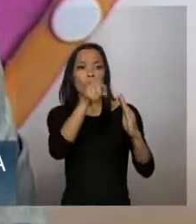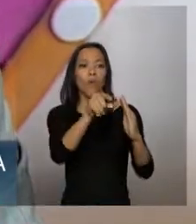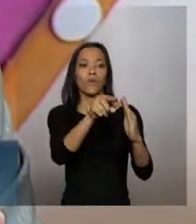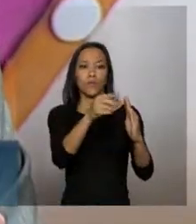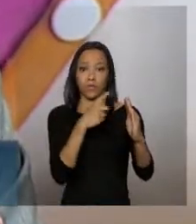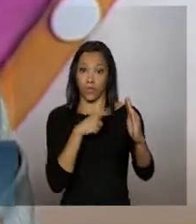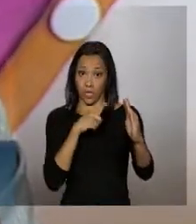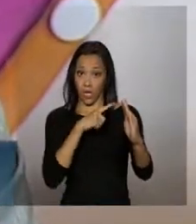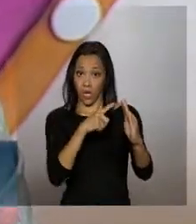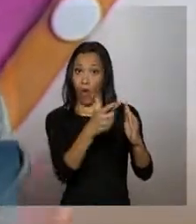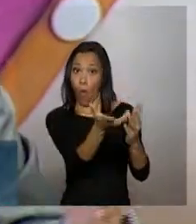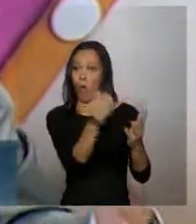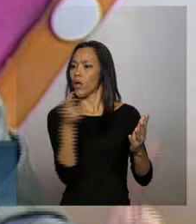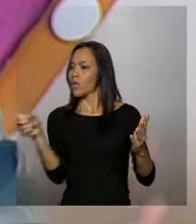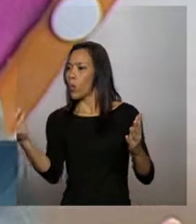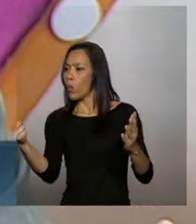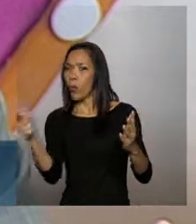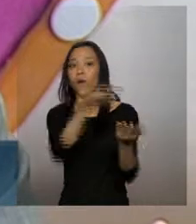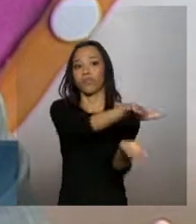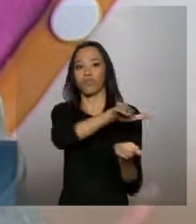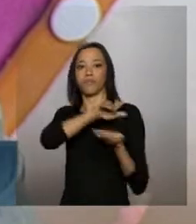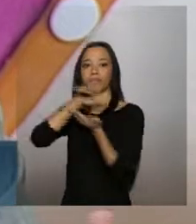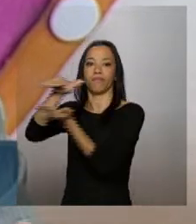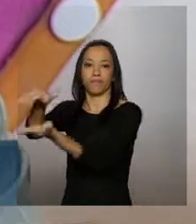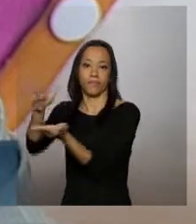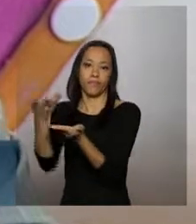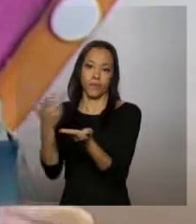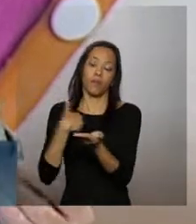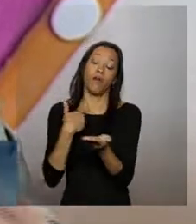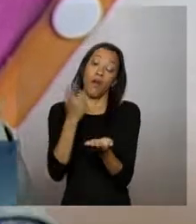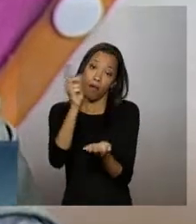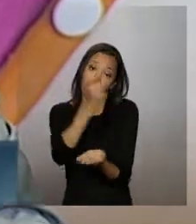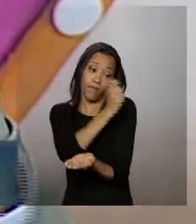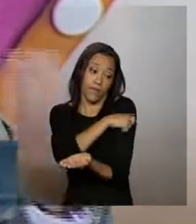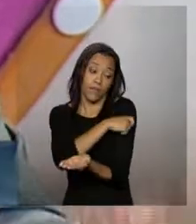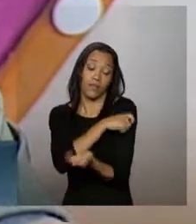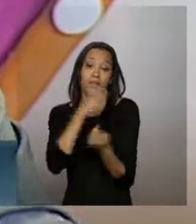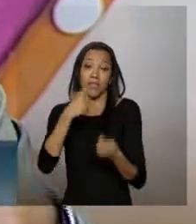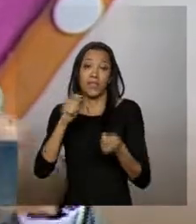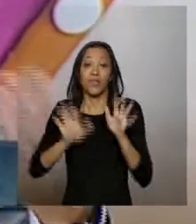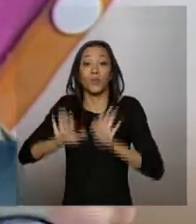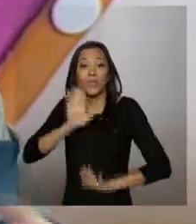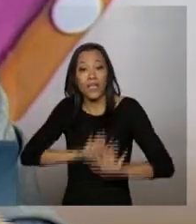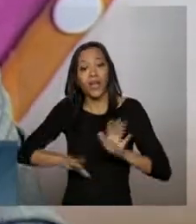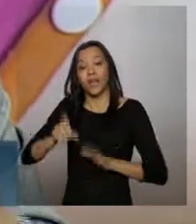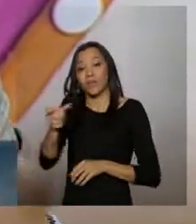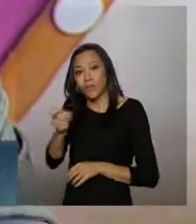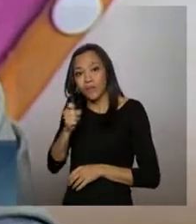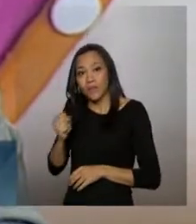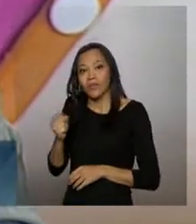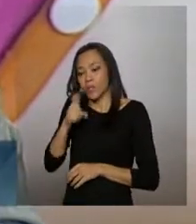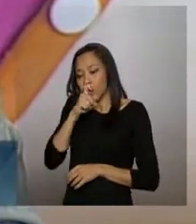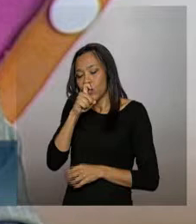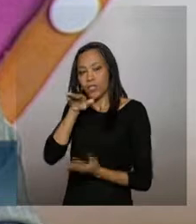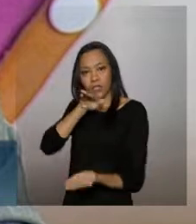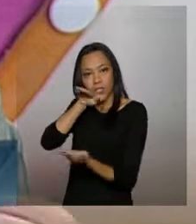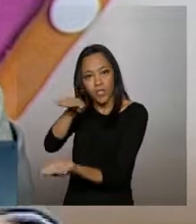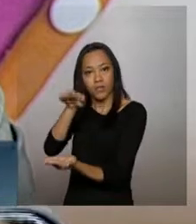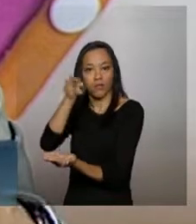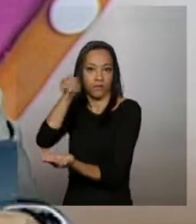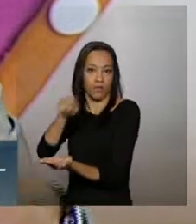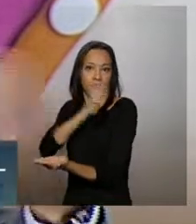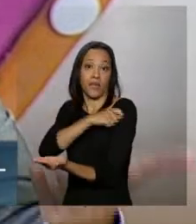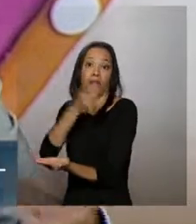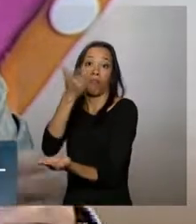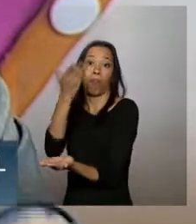sempre com muito cuidado, por conta da cadeia de frio. A vacina é alguma coisa que precisa ser transportada, mantida, sempre com muita proteção, para que